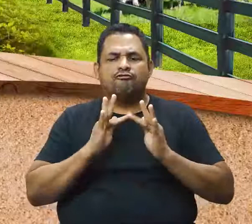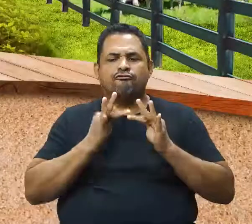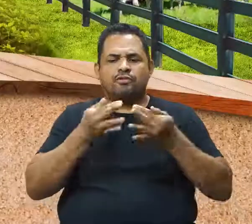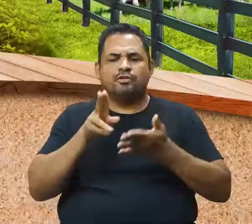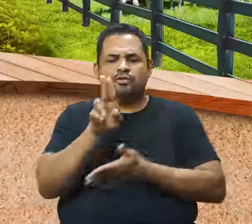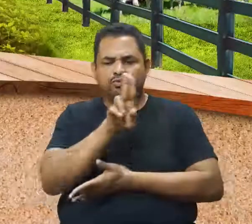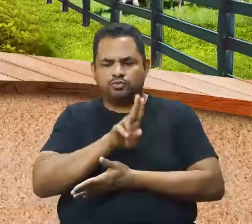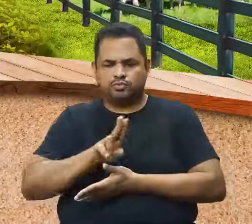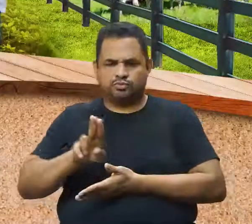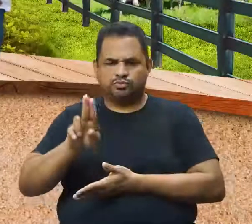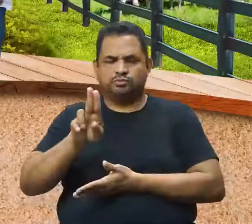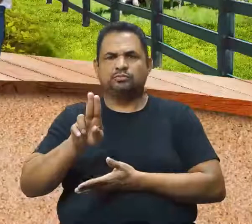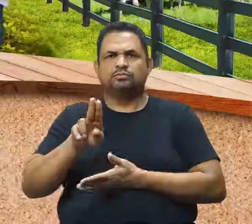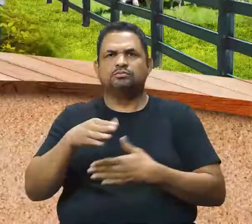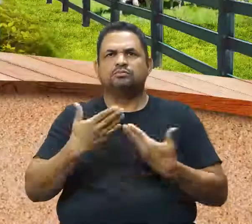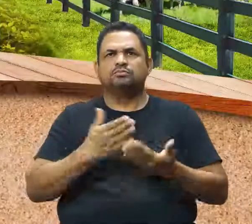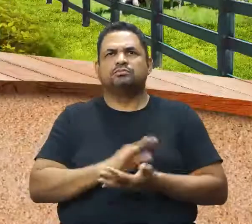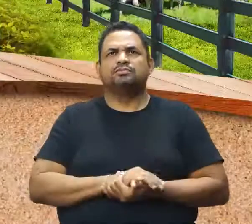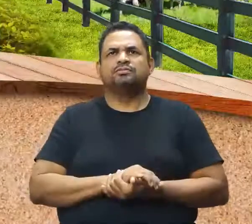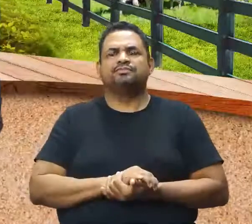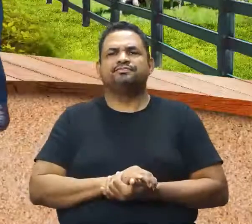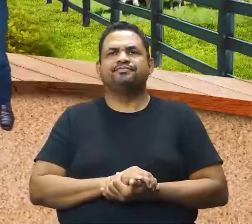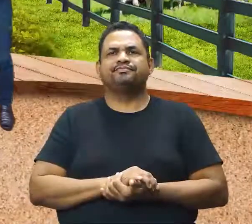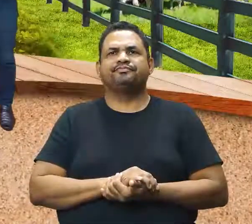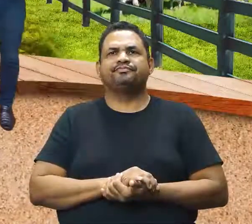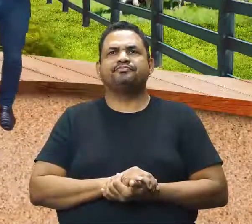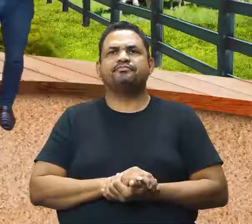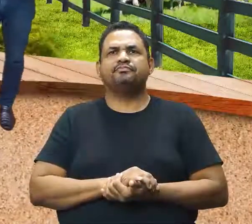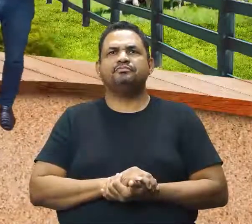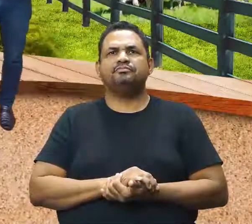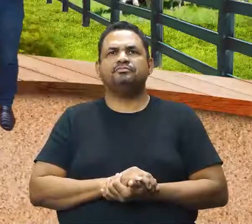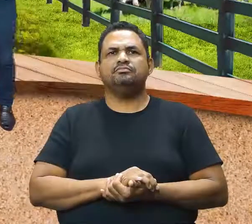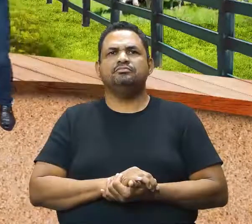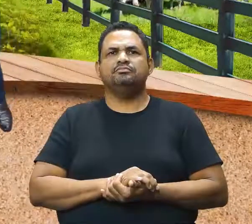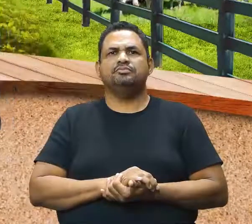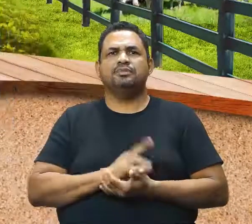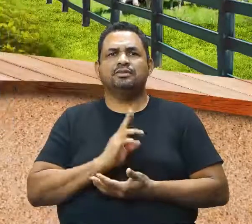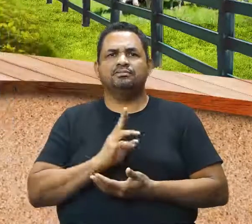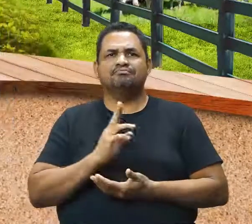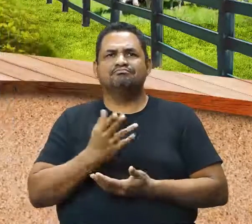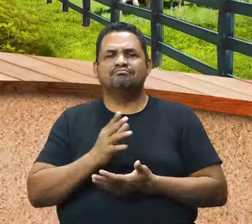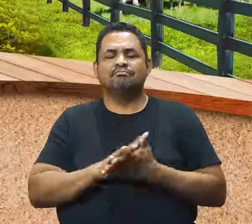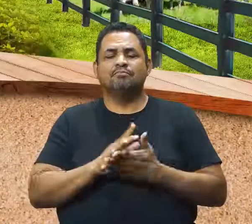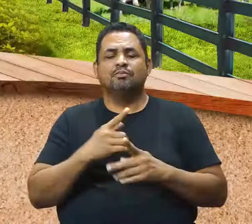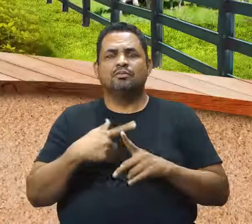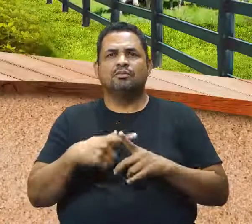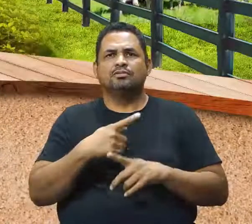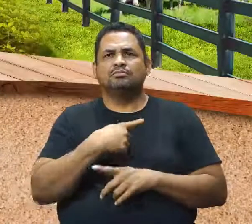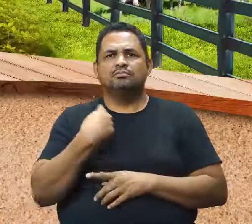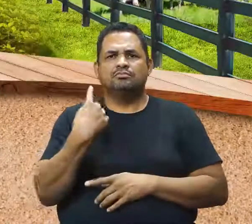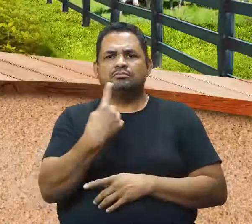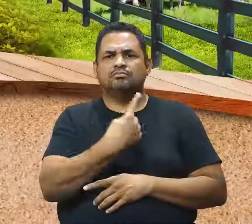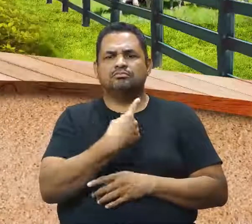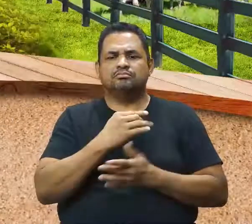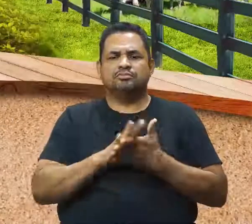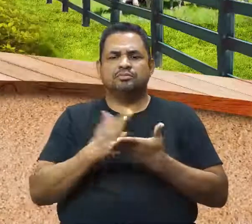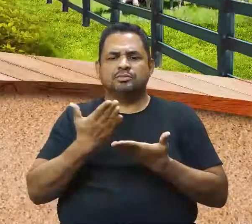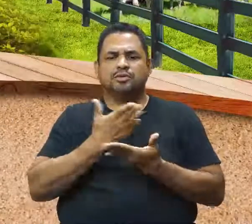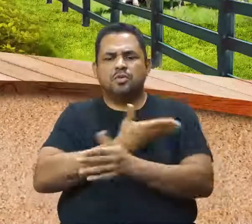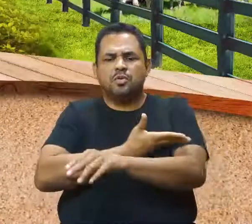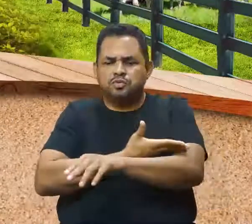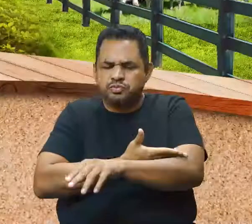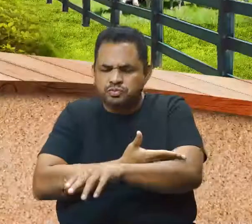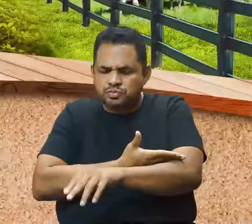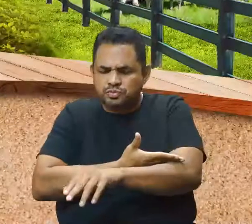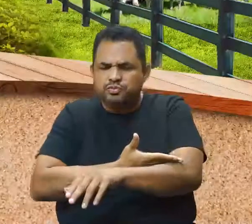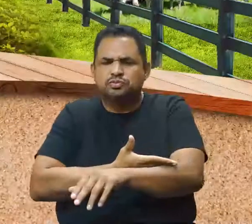final. Não dá na mesma falar conservar, professor? É porque nós já estamos habituados